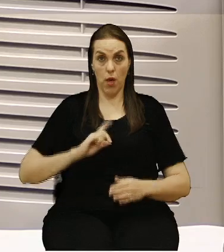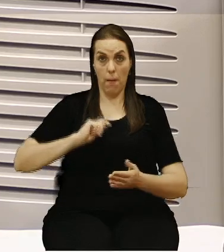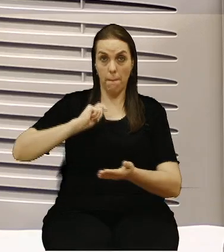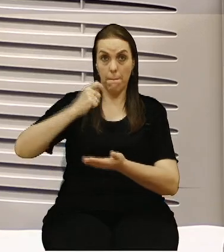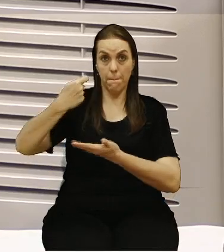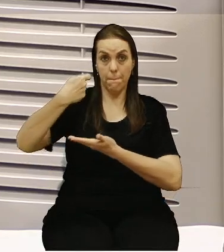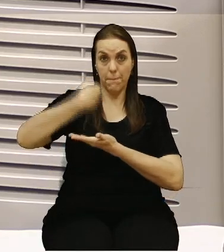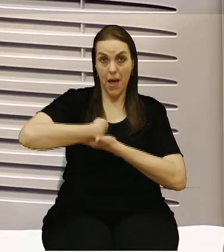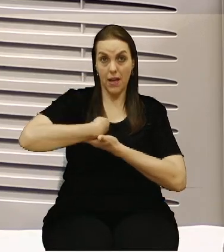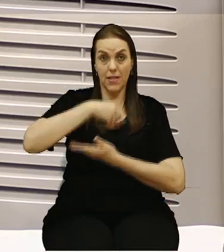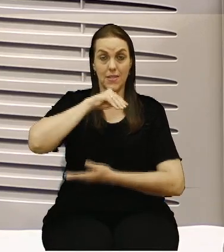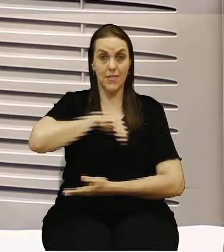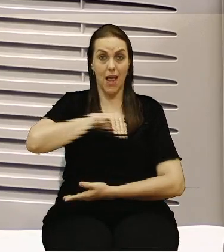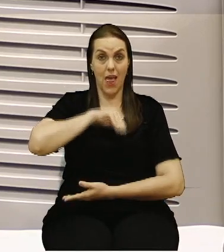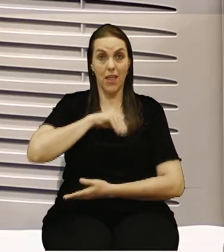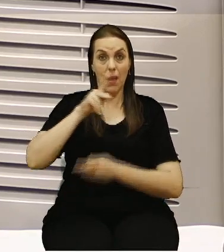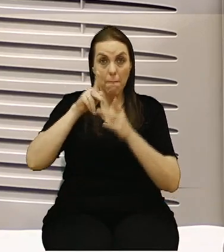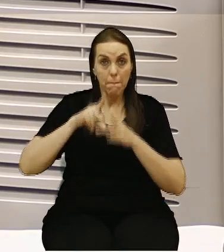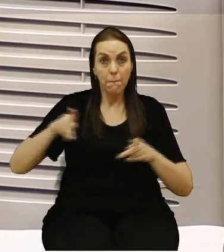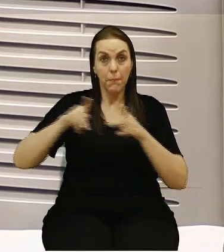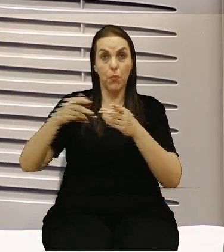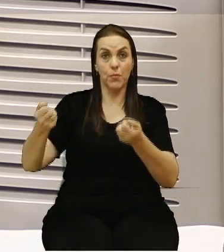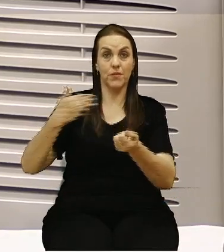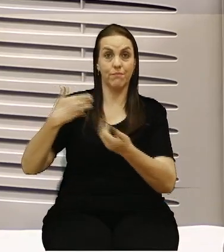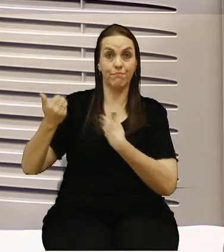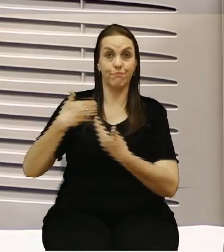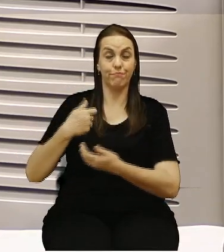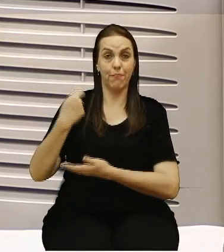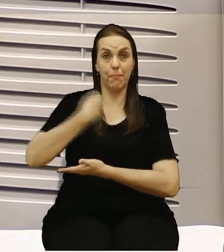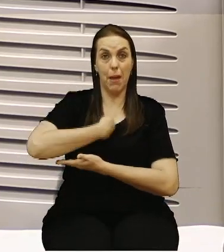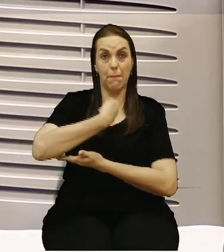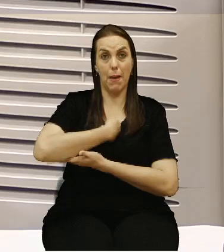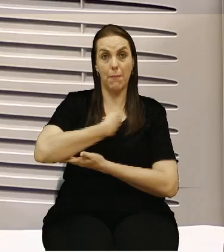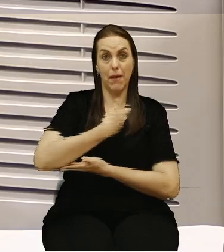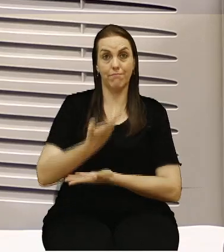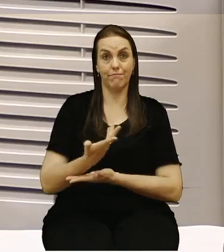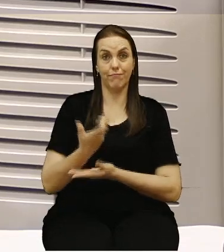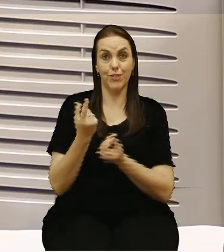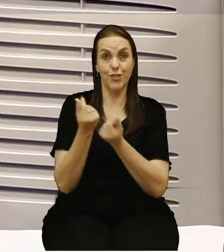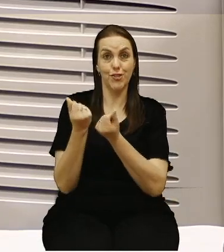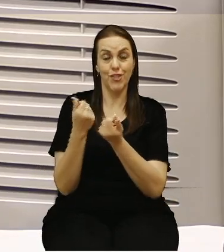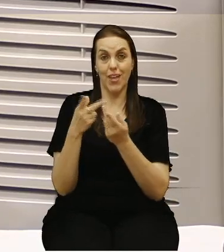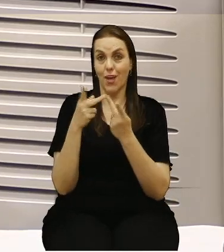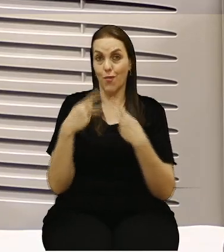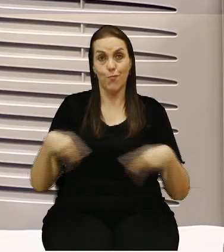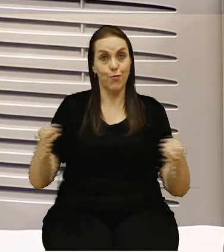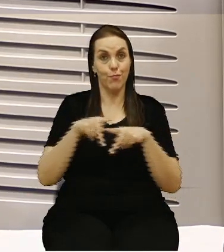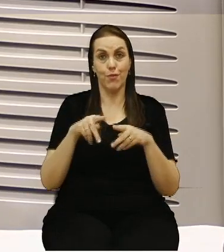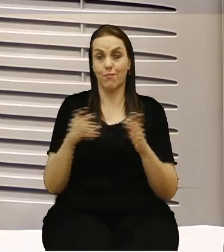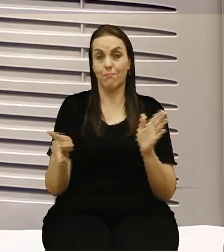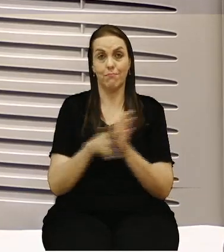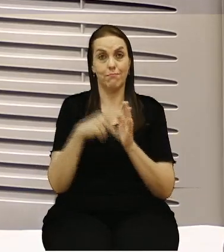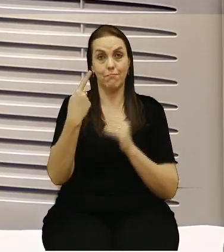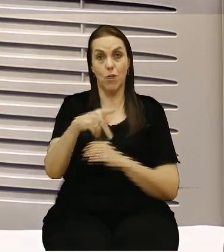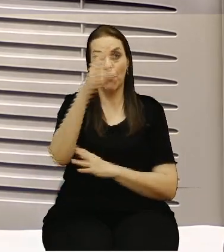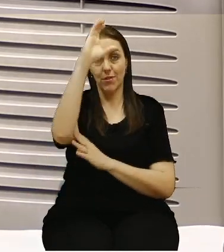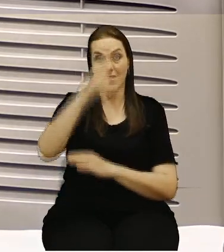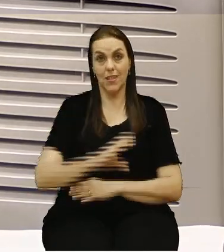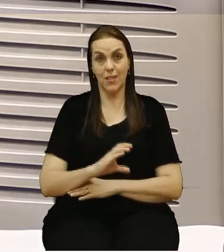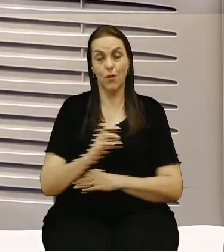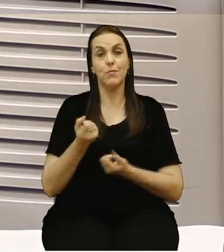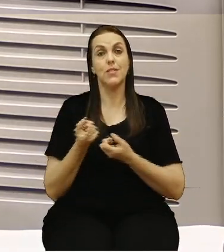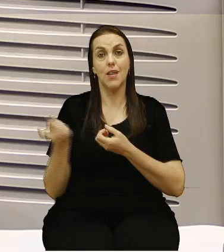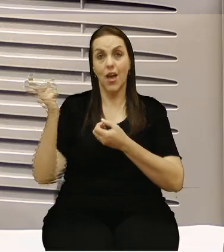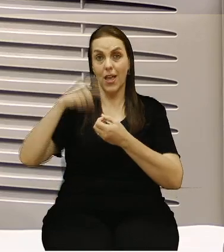da população. Peço uma parte, vereadora. Então, nós, vereadores, somos pagos com o dinheiro público, do cidadão. Então, nós temos que dar esse